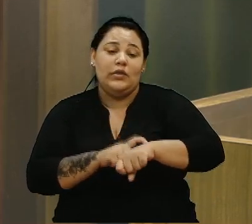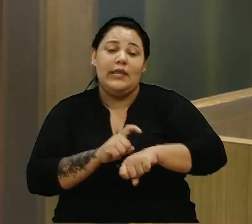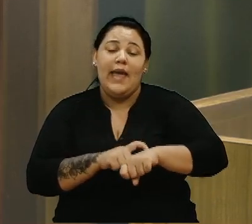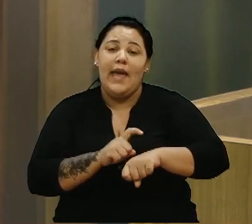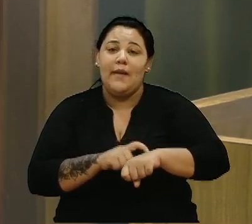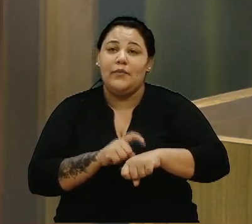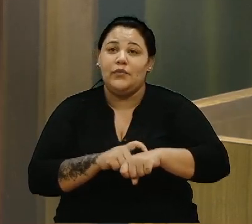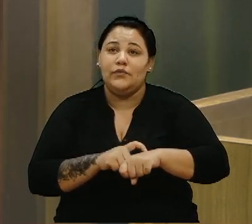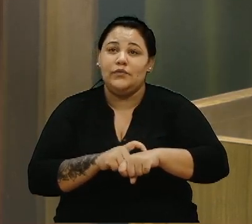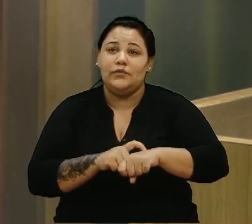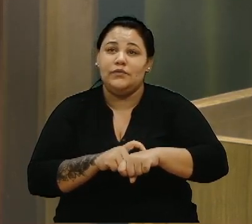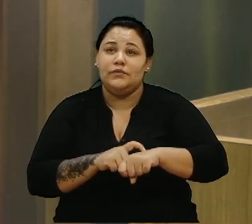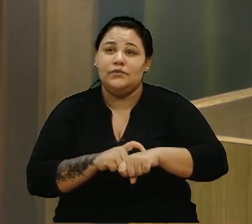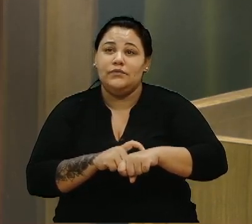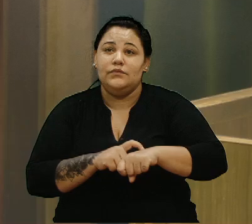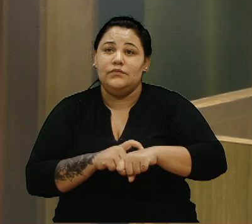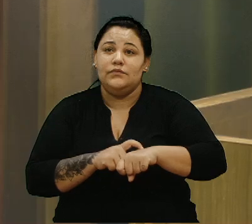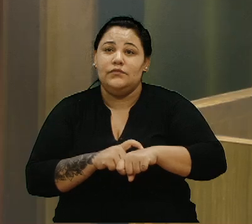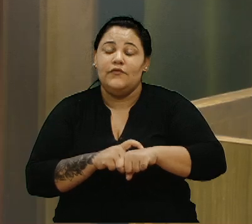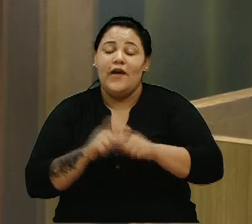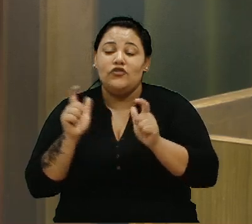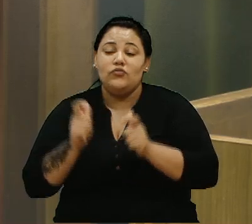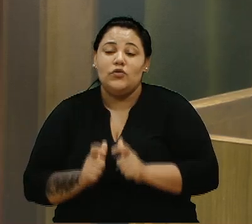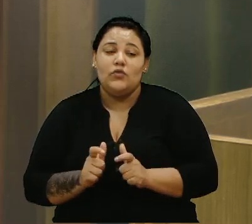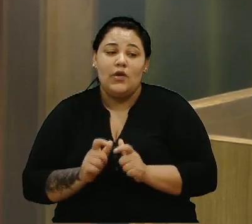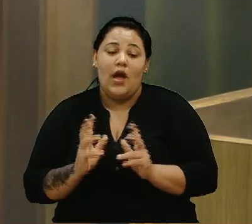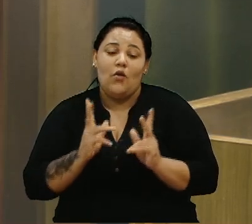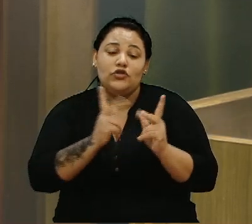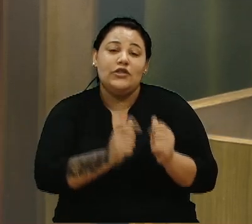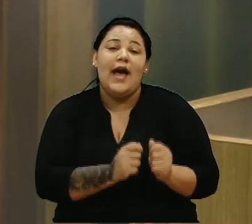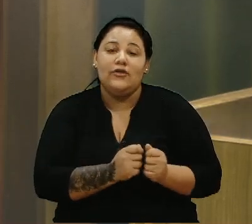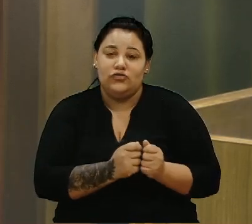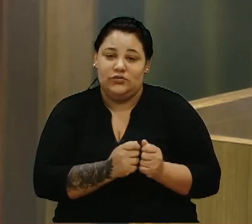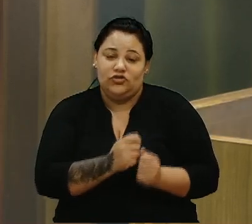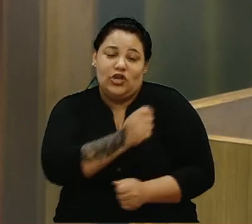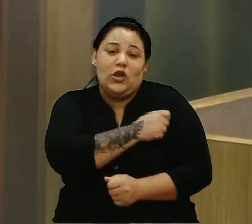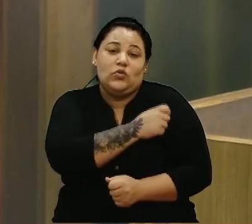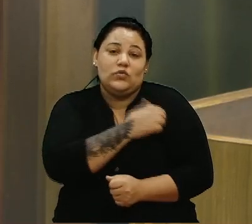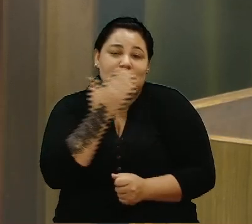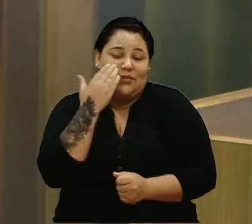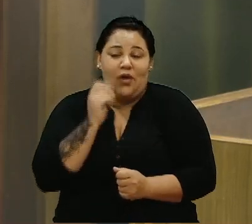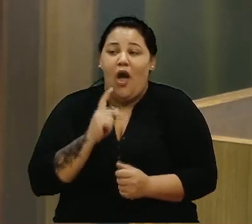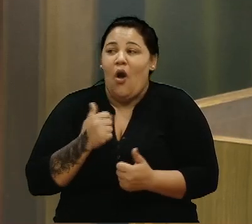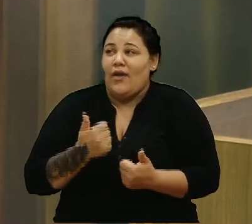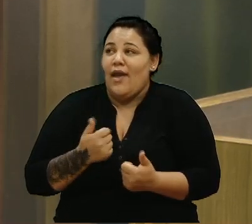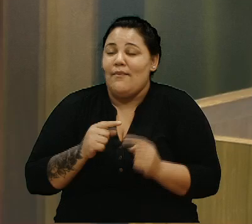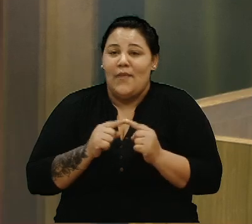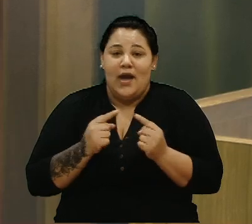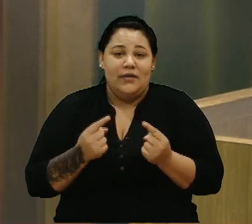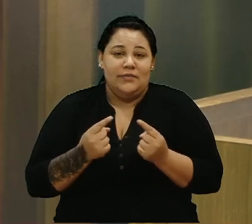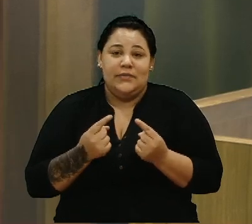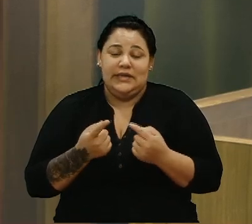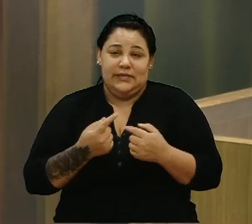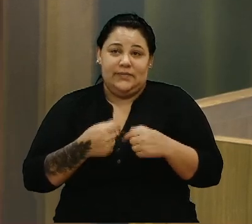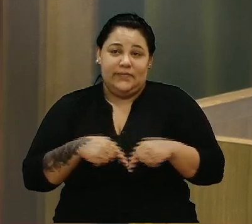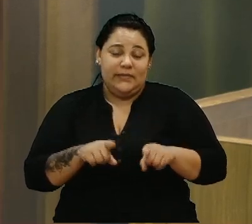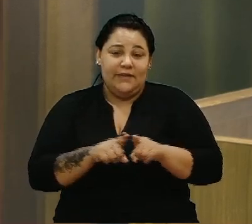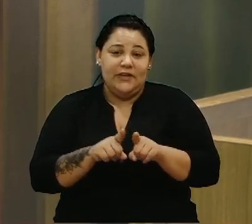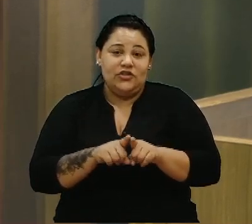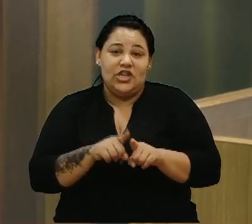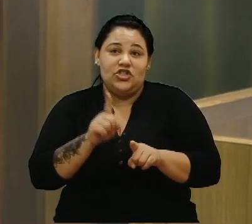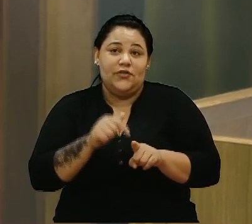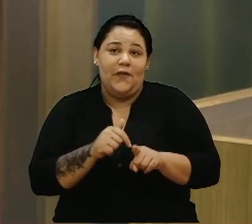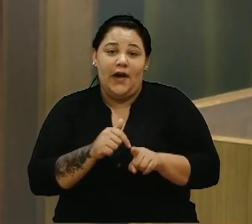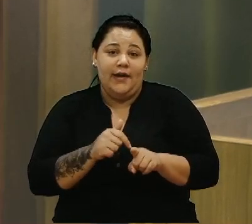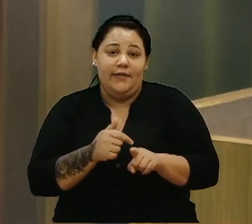diminuir. Bom, está diminuindo, mas o impacto disso vai ser perceptível na diminuição da necessidade de escola